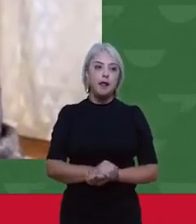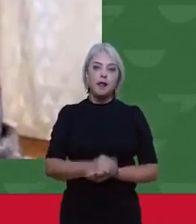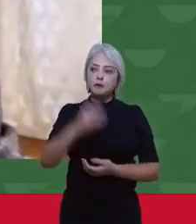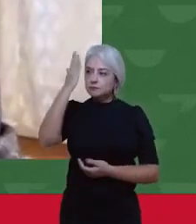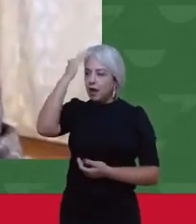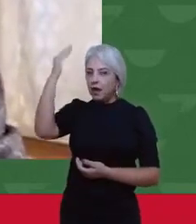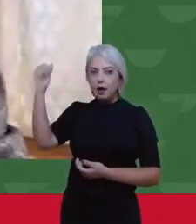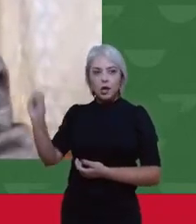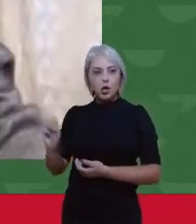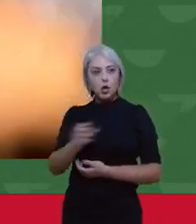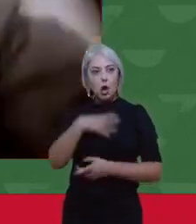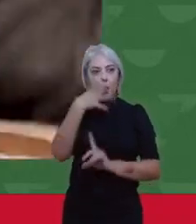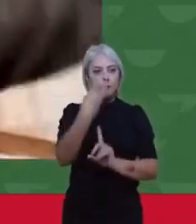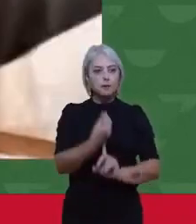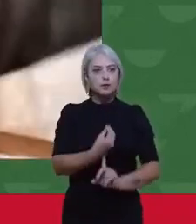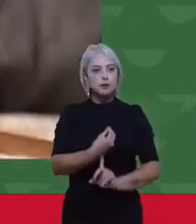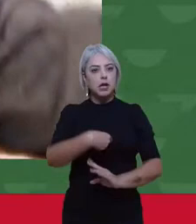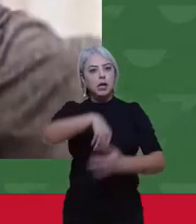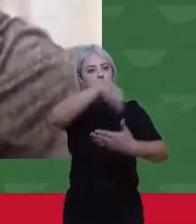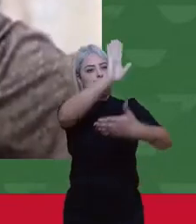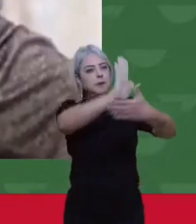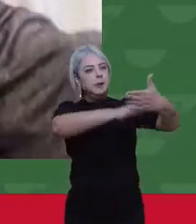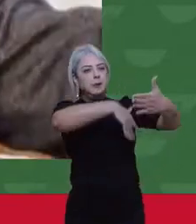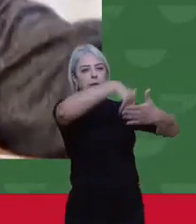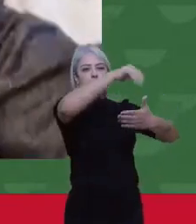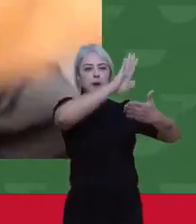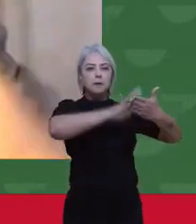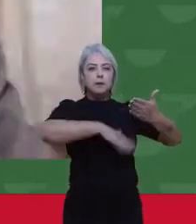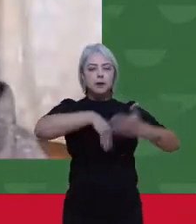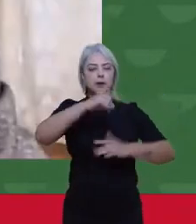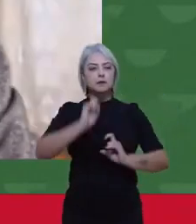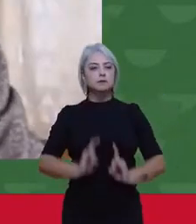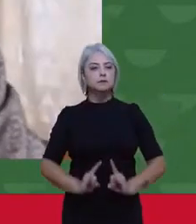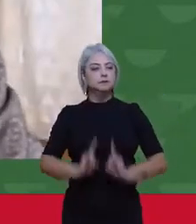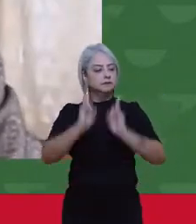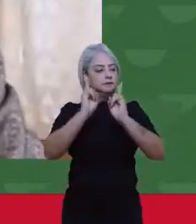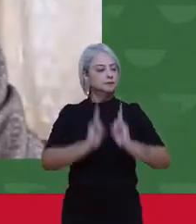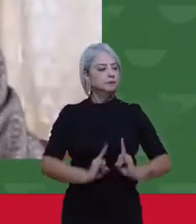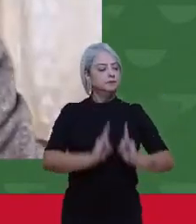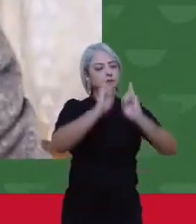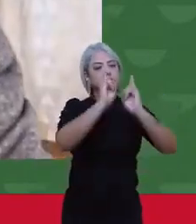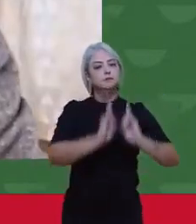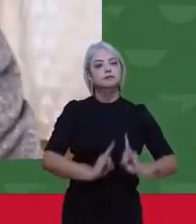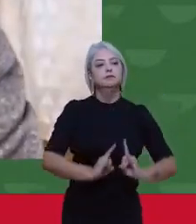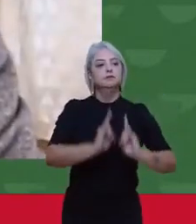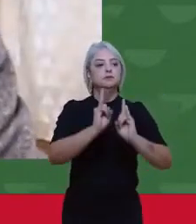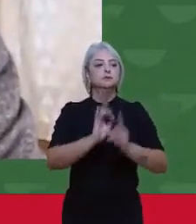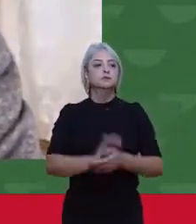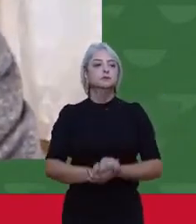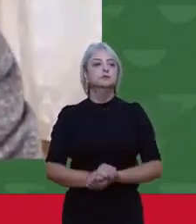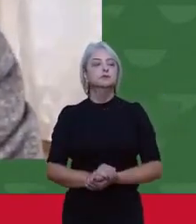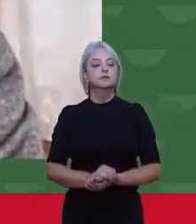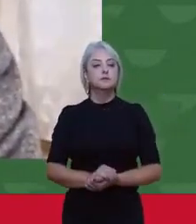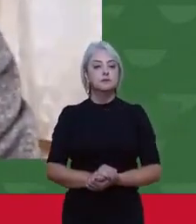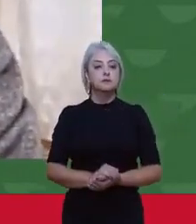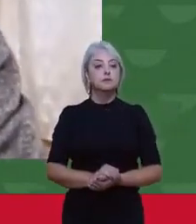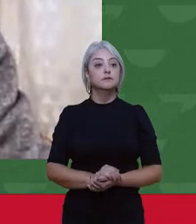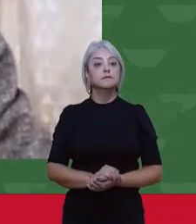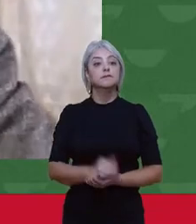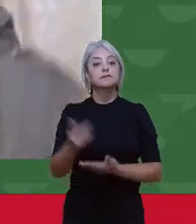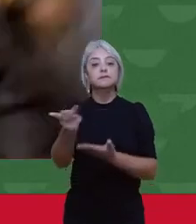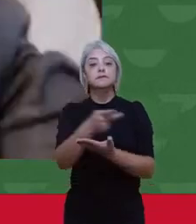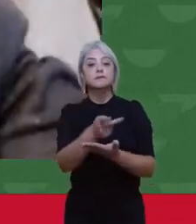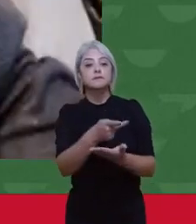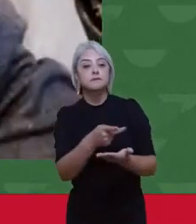consagrados e contemporâneos artistas visuais que pintaram a fachada do prédio, e eu fui uma das pessoas que fiz uma das fachadas, né, com um